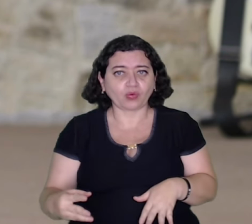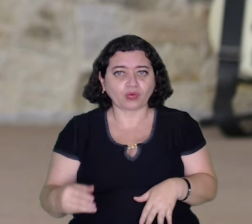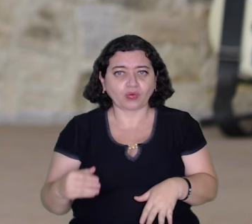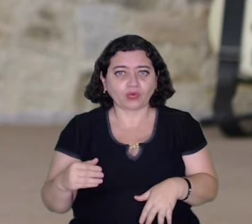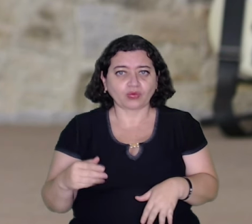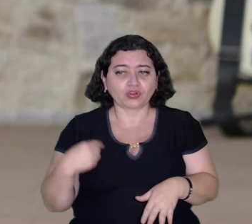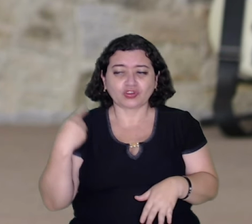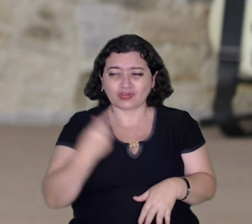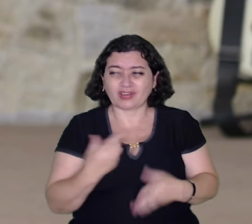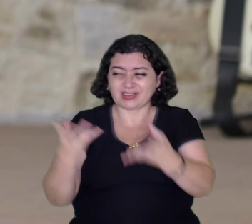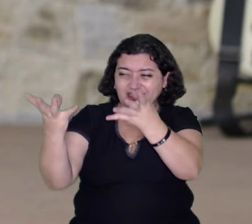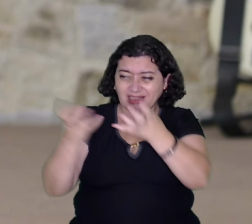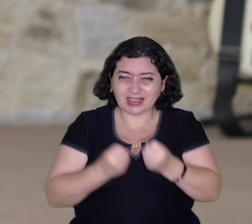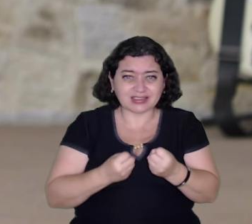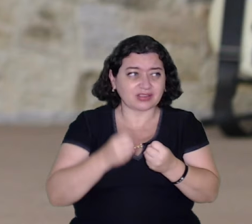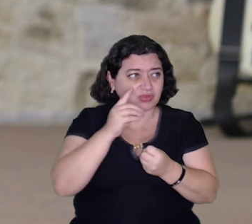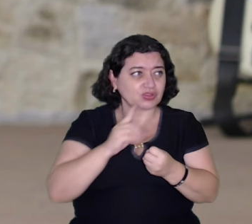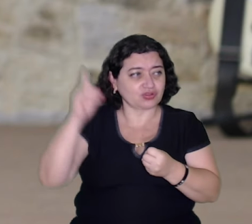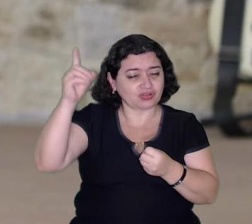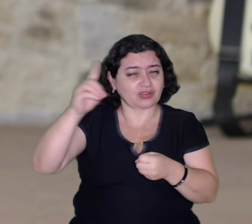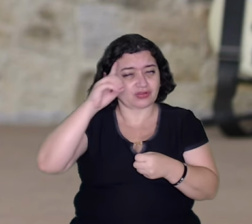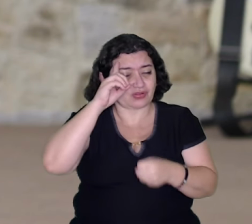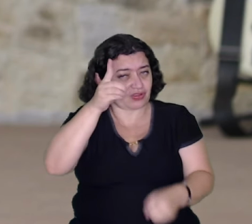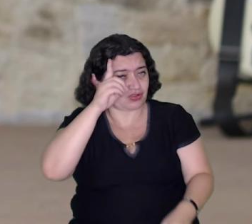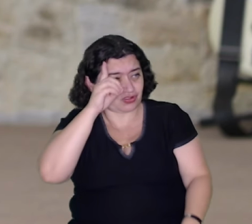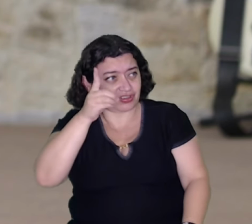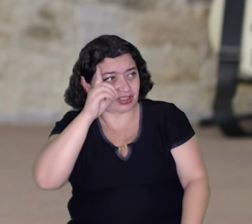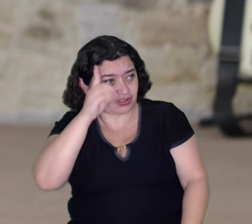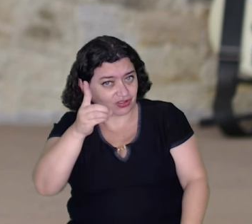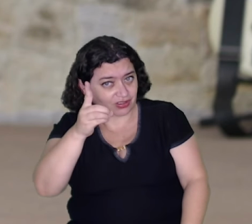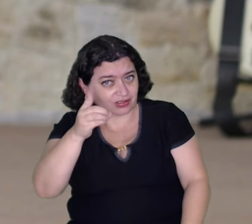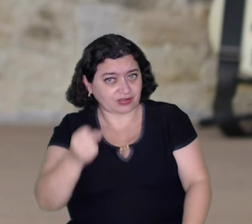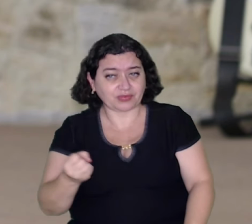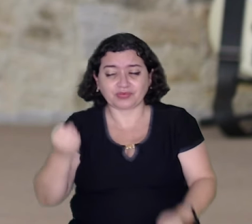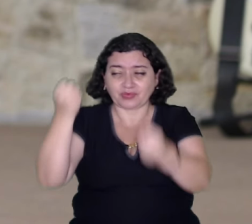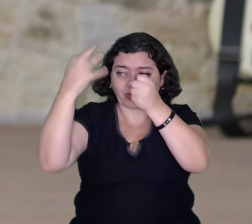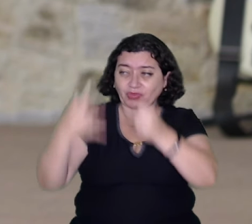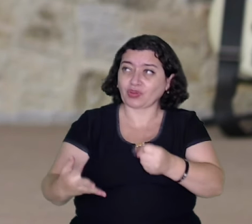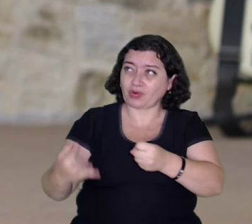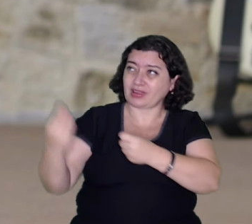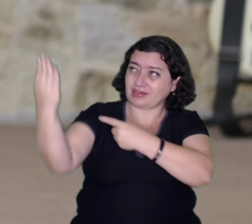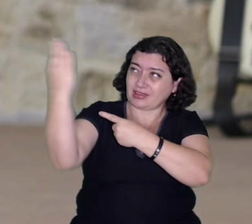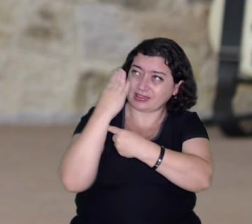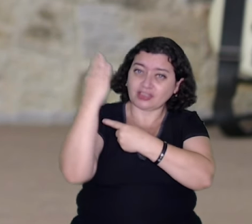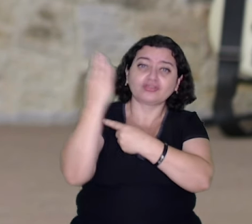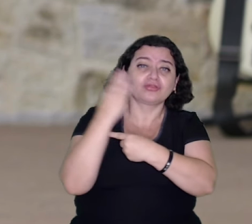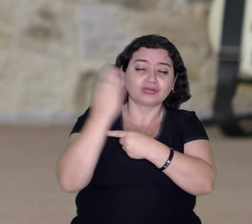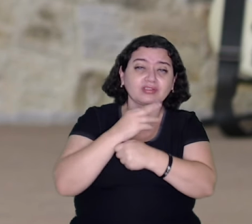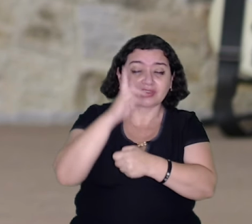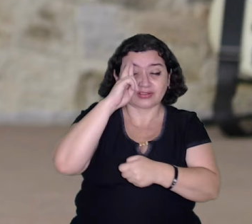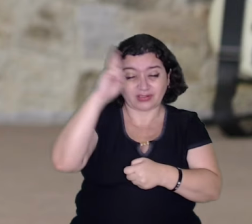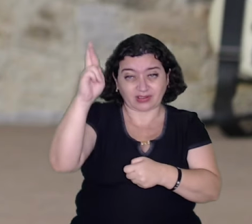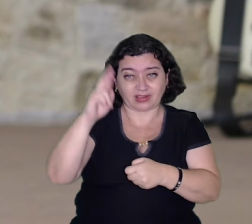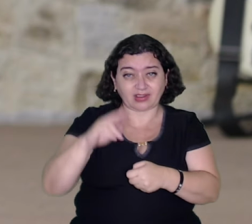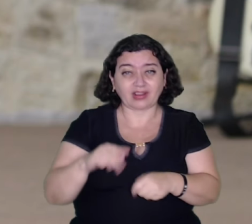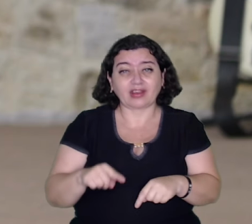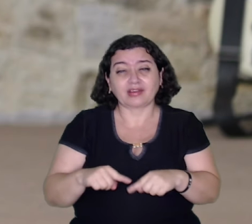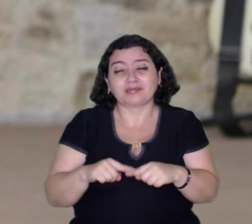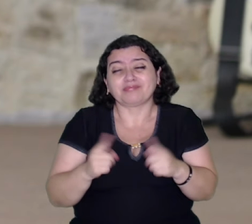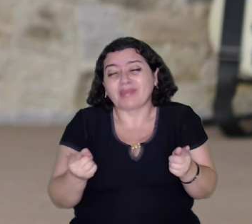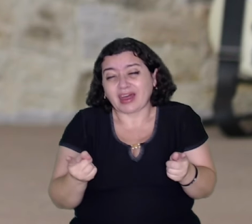temos no nosso dia a dia. Quantos favores do Senhor. Mas, às vezes,